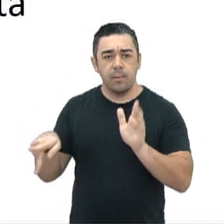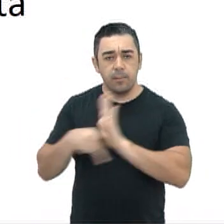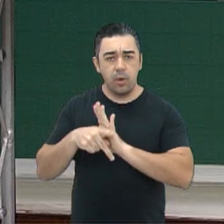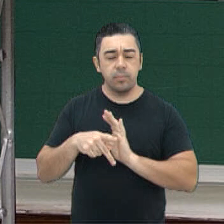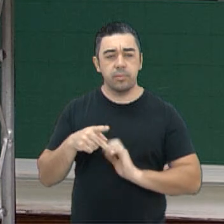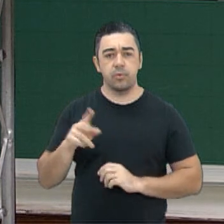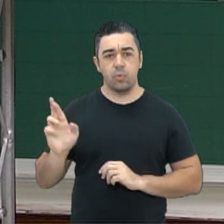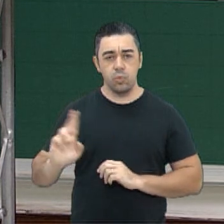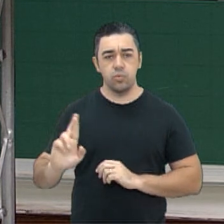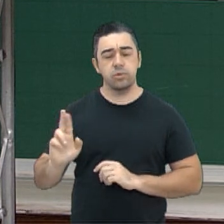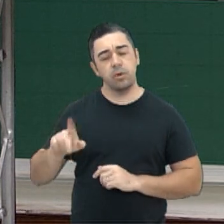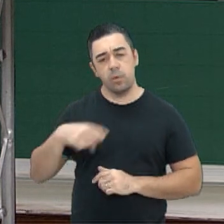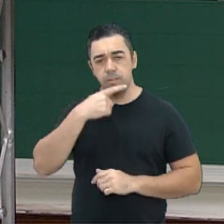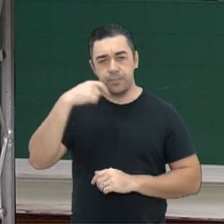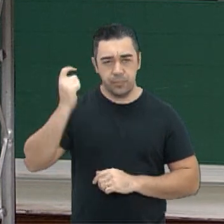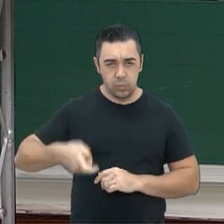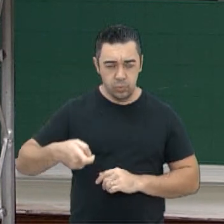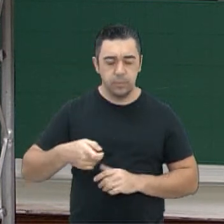meninos?